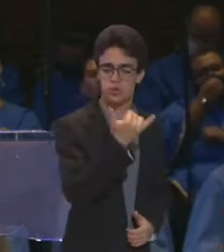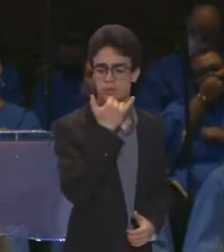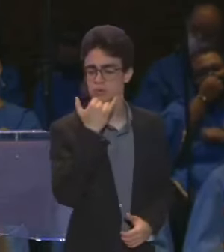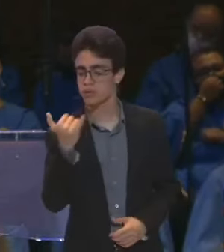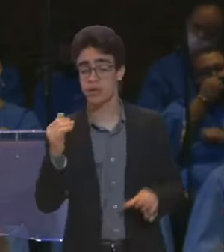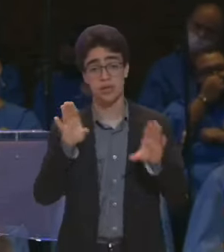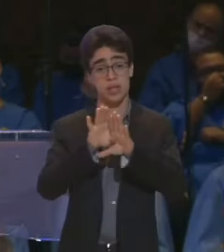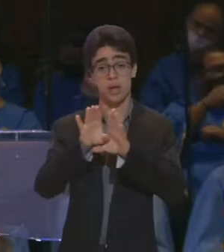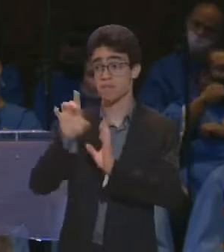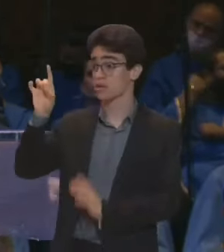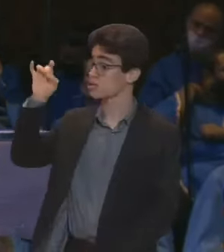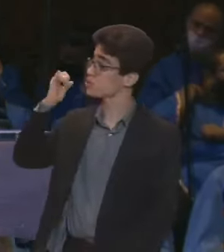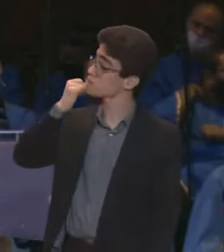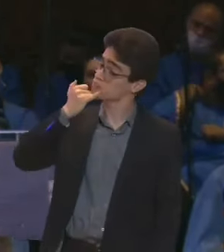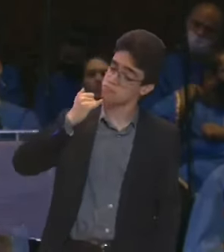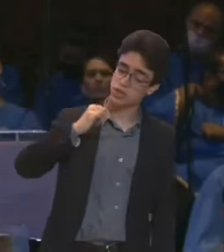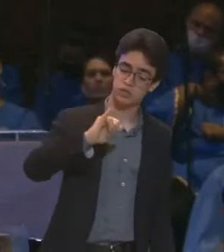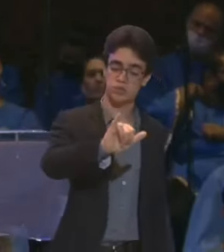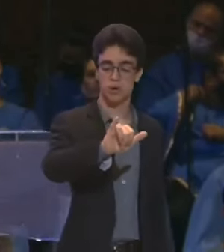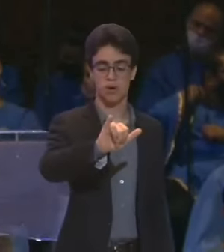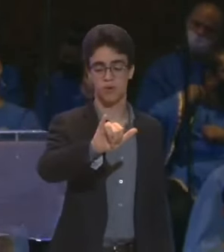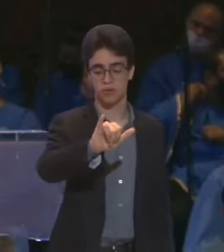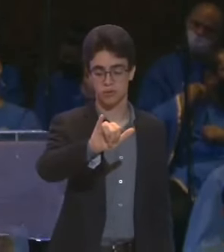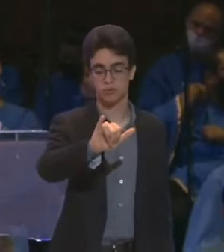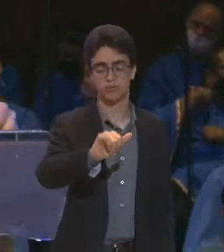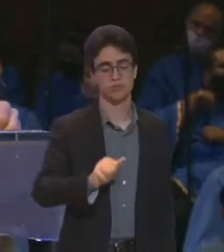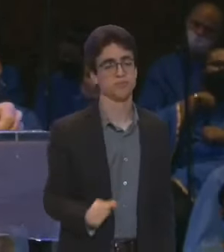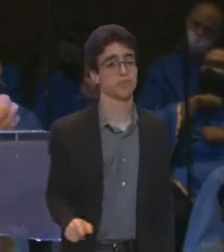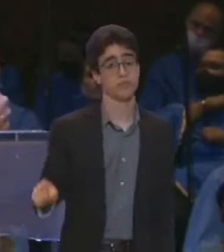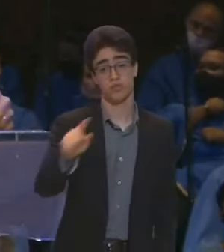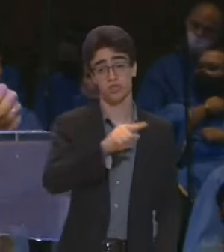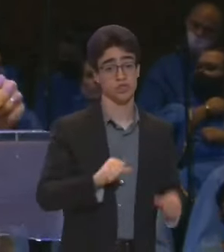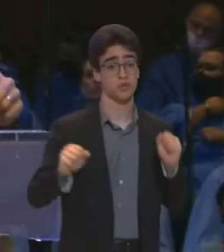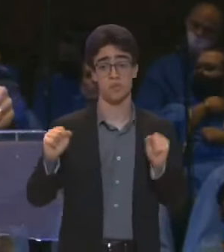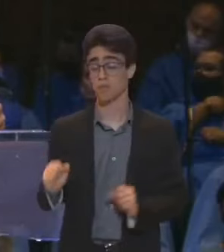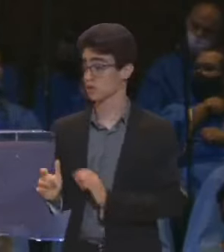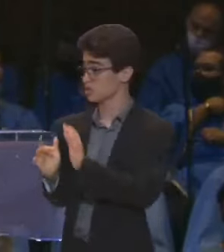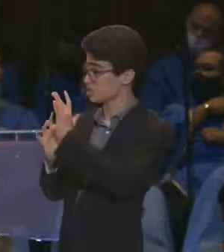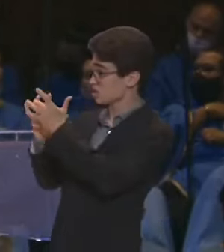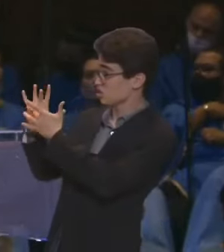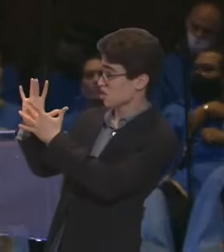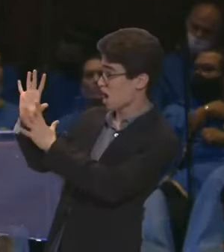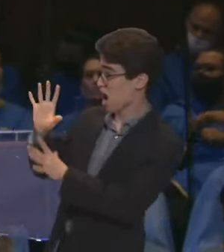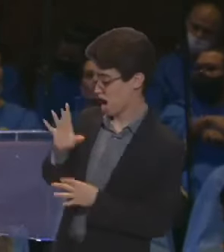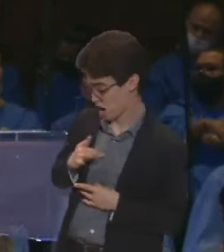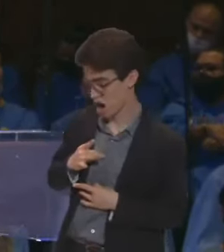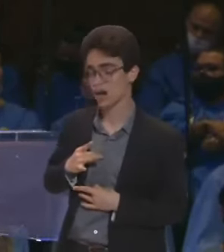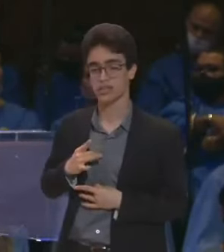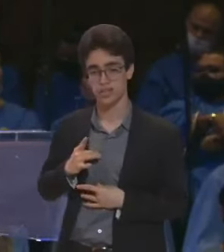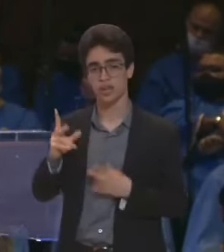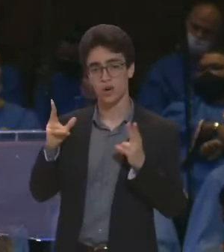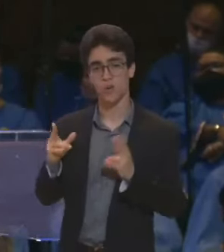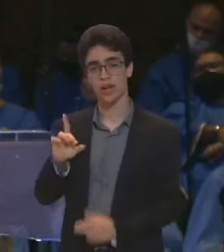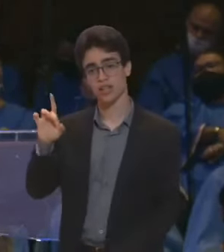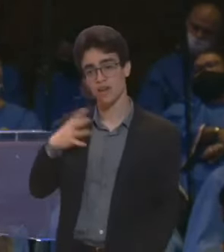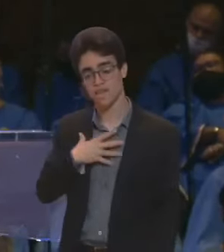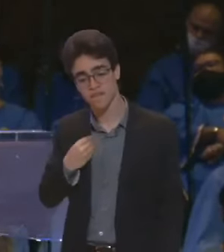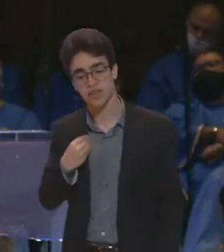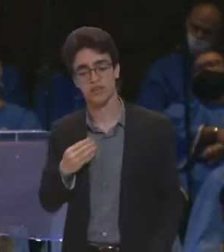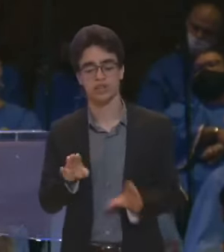também Deus em Cristo vos perdoou. Sede, pois, imitadores de Deus como filhos amados, e andai